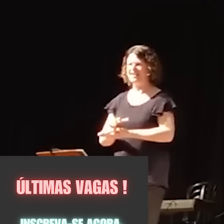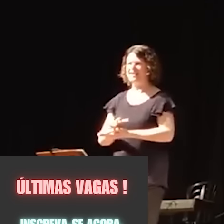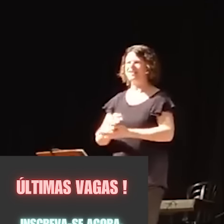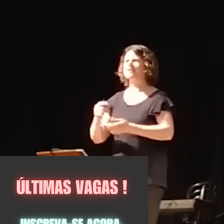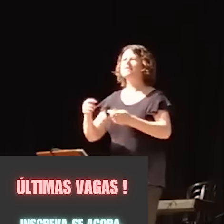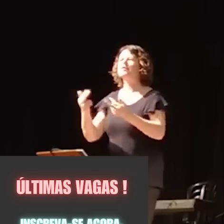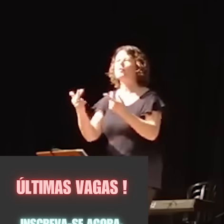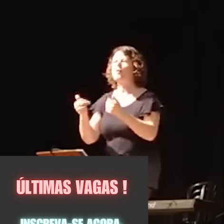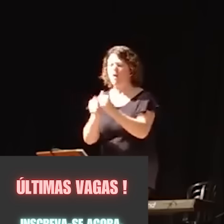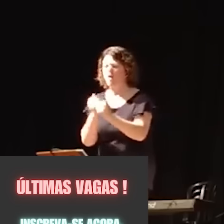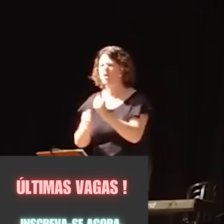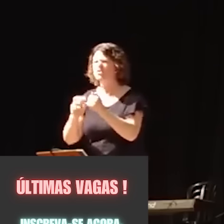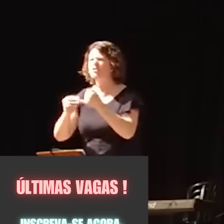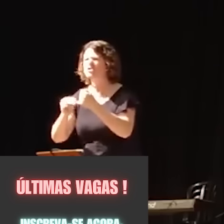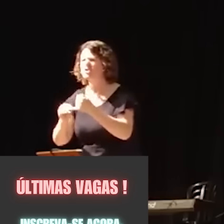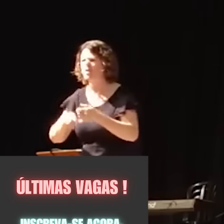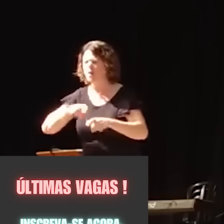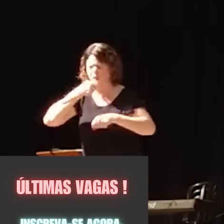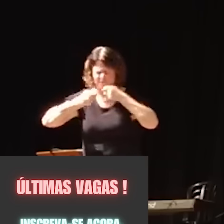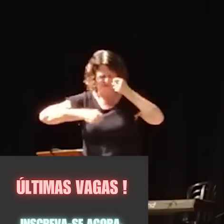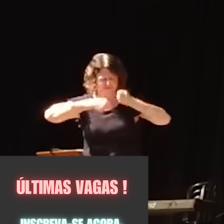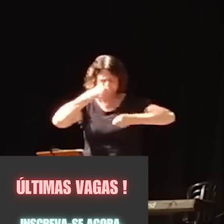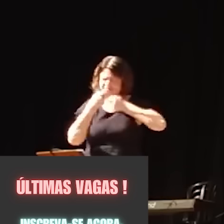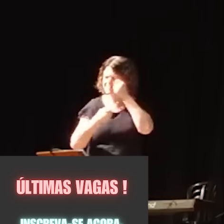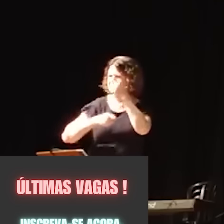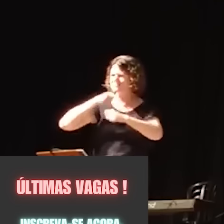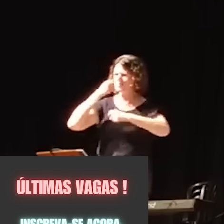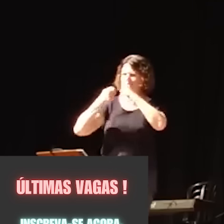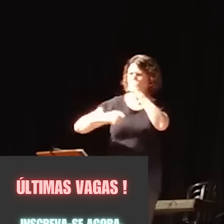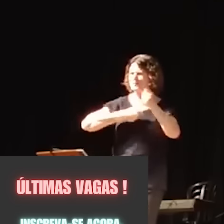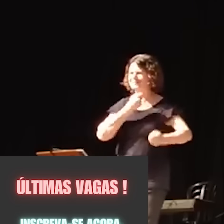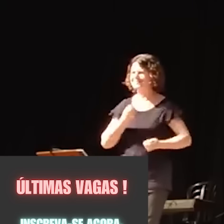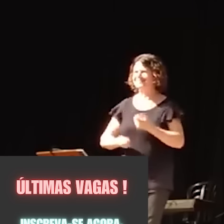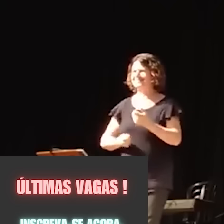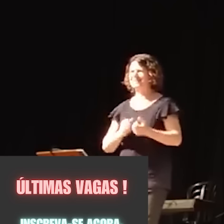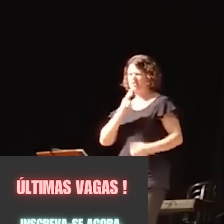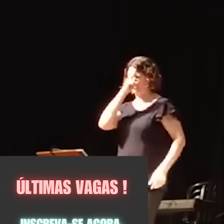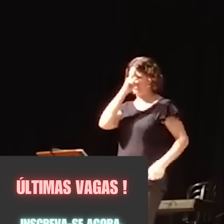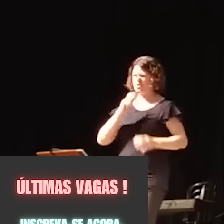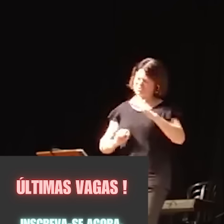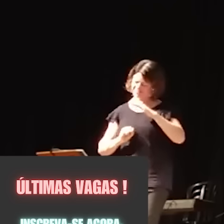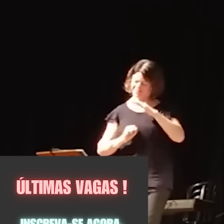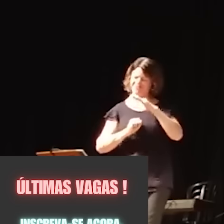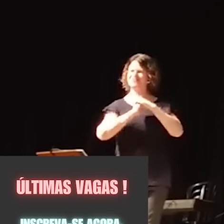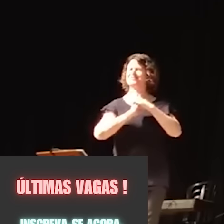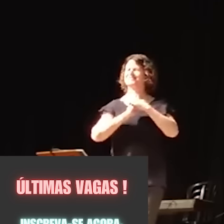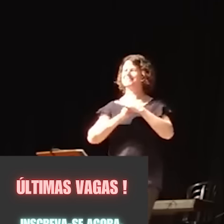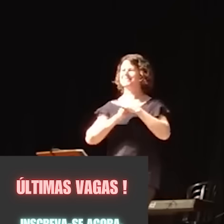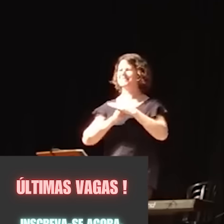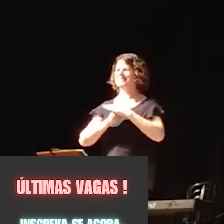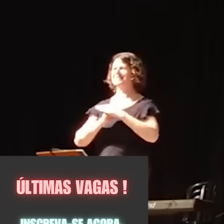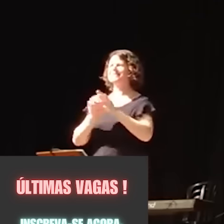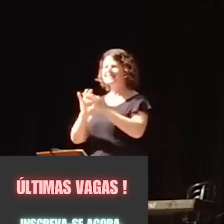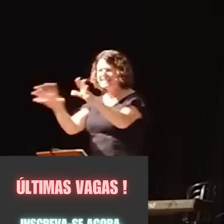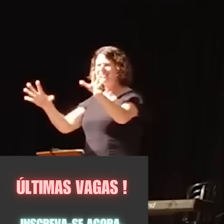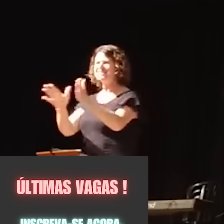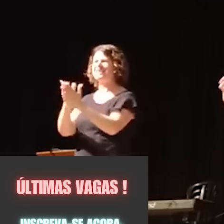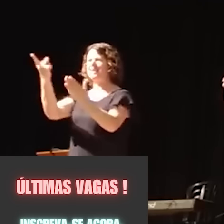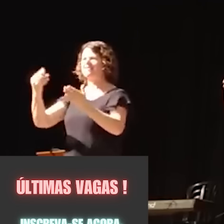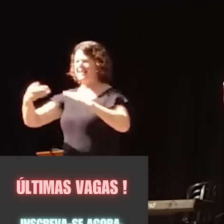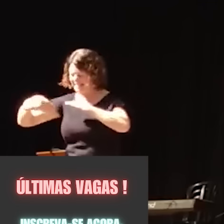mastica aquilo deixa essa palavra entrar no teu ventre deixa a verdade entrar na tua